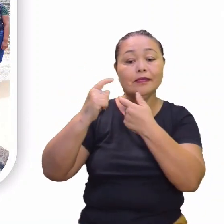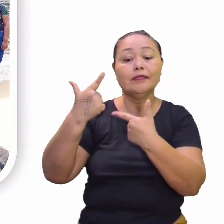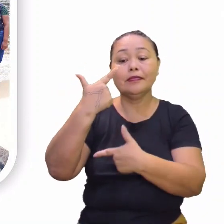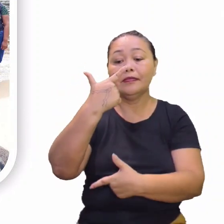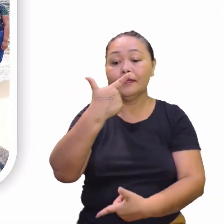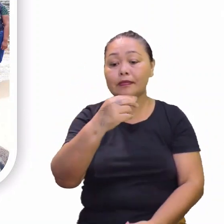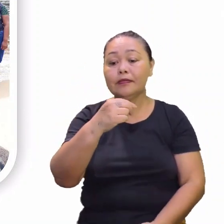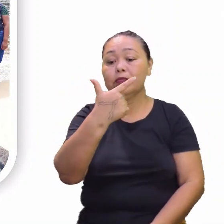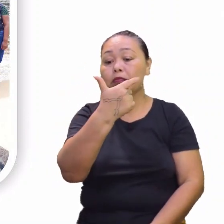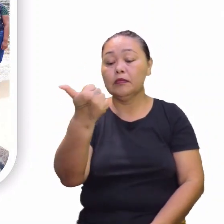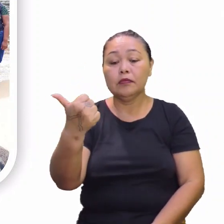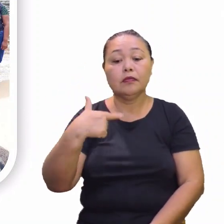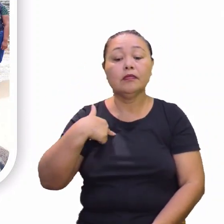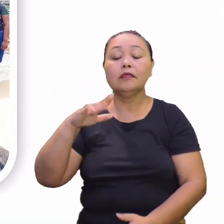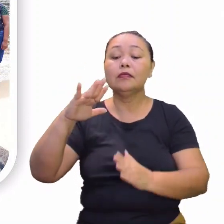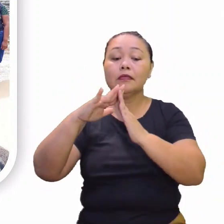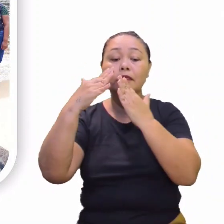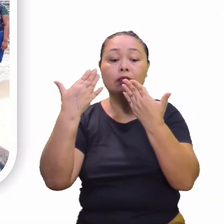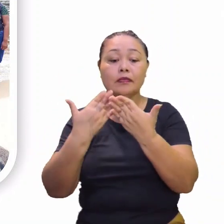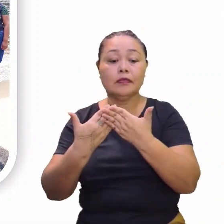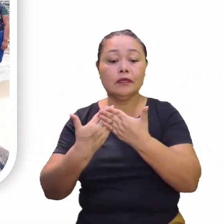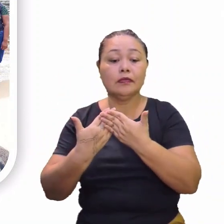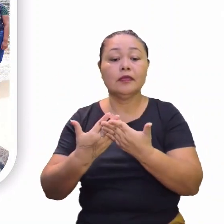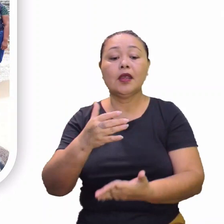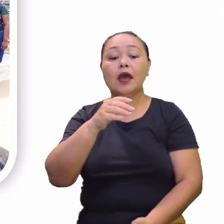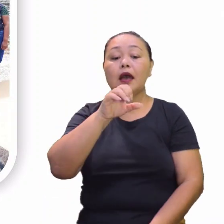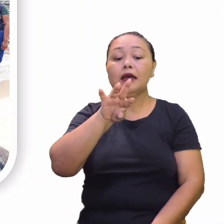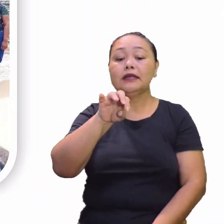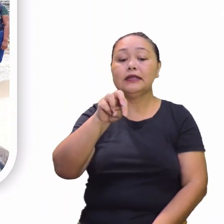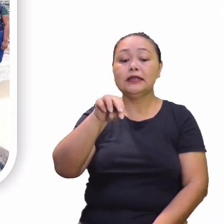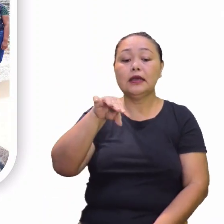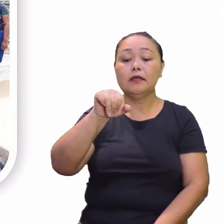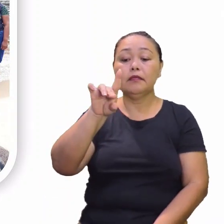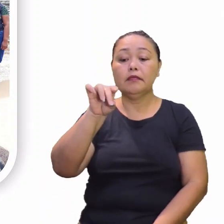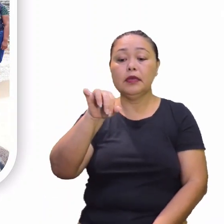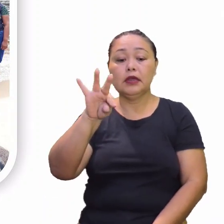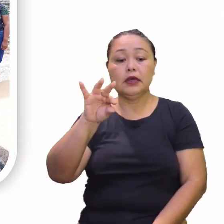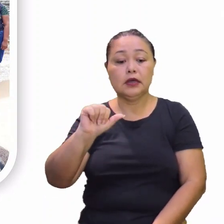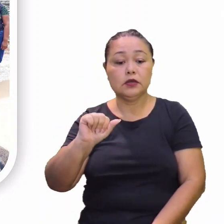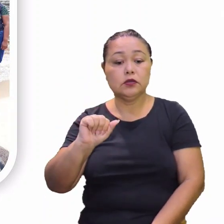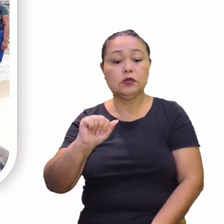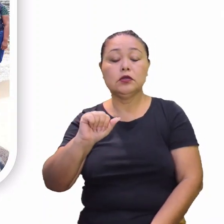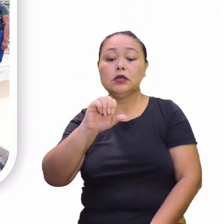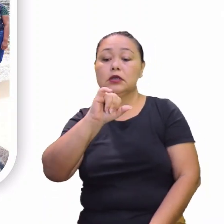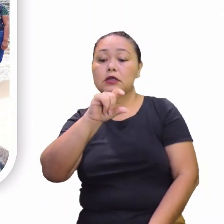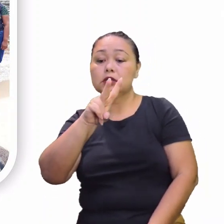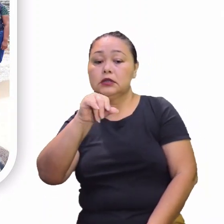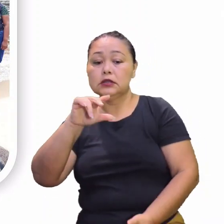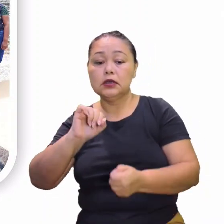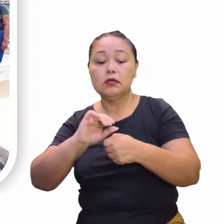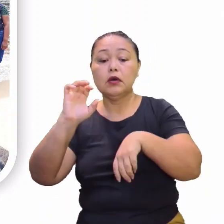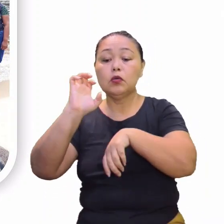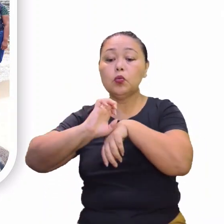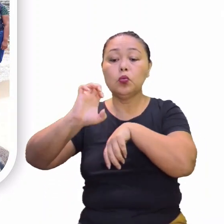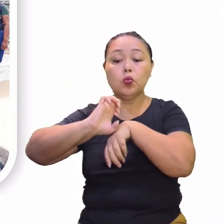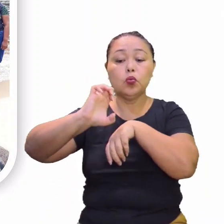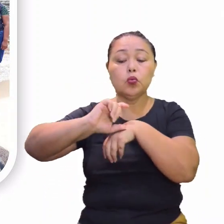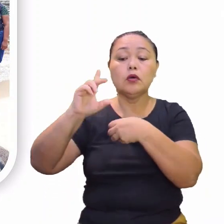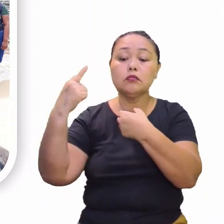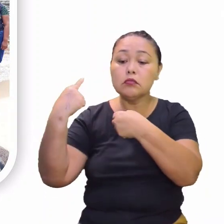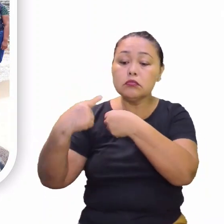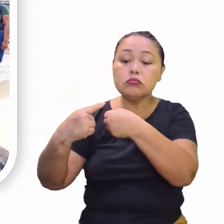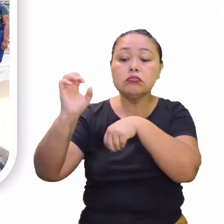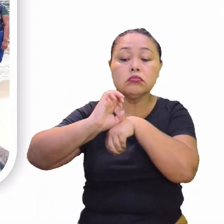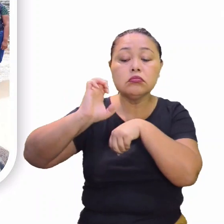Jorge? 2021, lá da Escola Sertanista Benedito Brígido da Silva, Espigão do Oeste, da